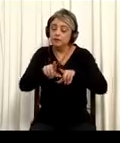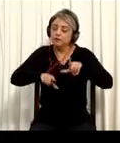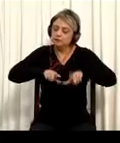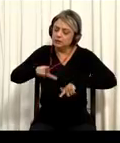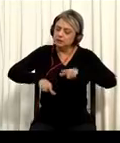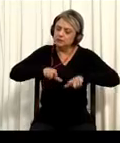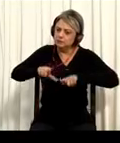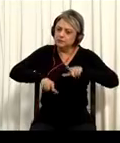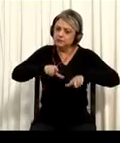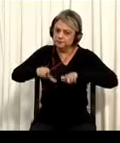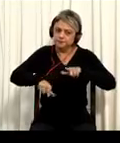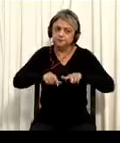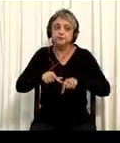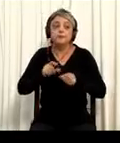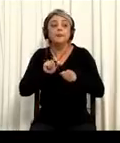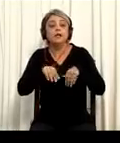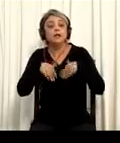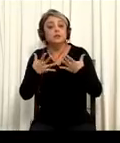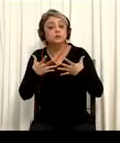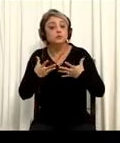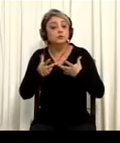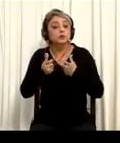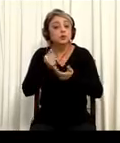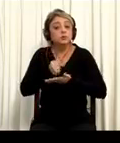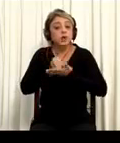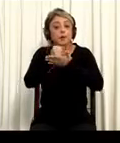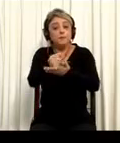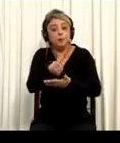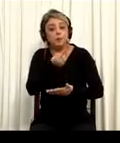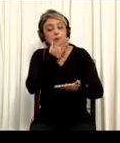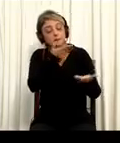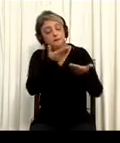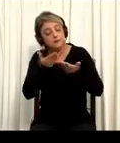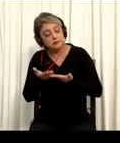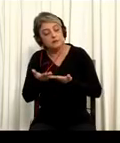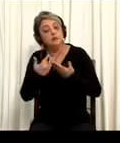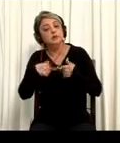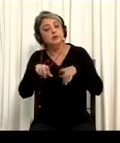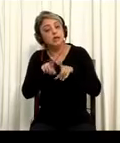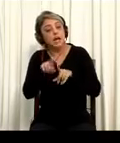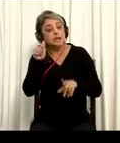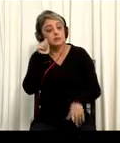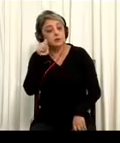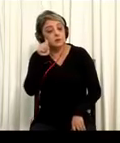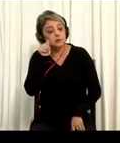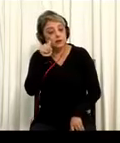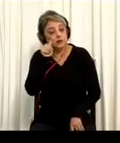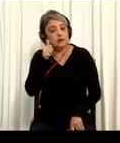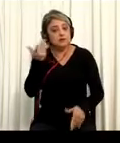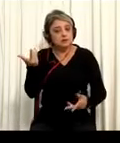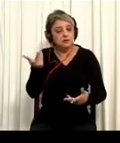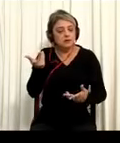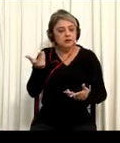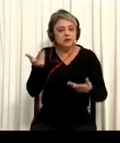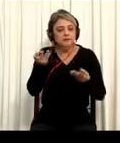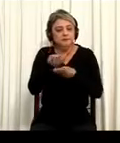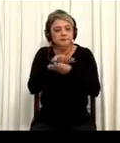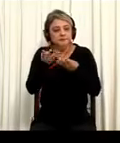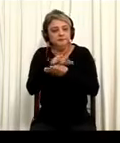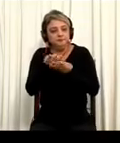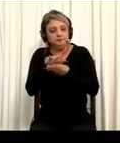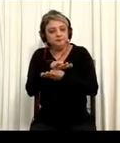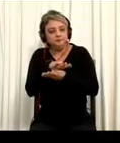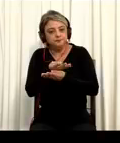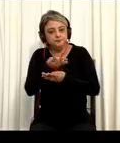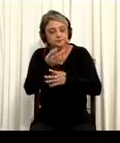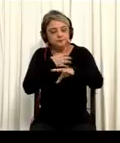e pelas trabalhadoras. Então, todo o apoio é bem-vindo, né? Inclusive, as mulheres que estão sendo beneficiadas da rede